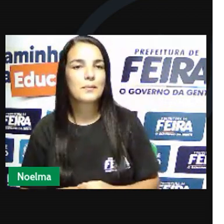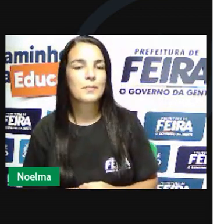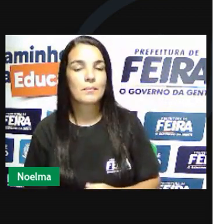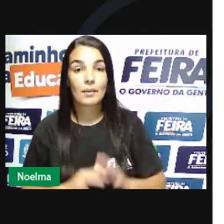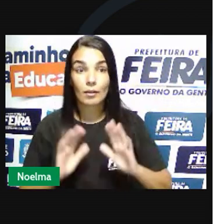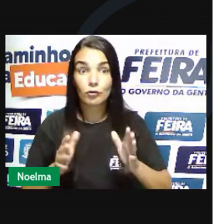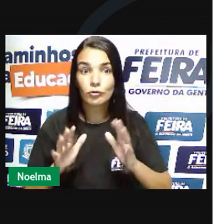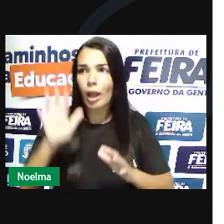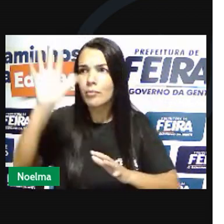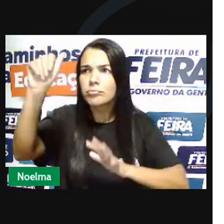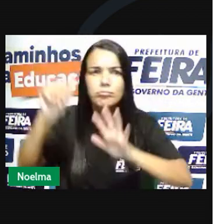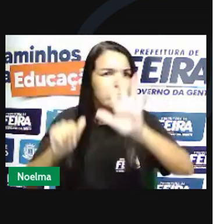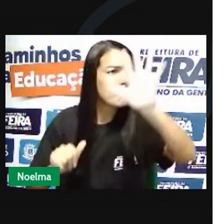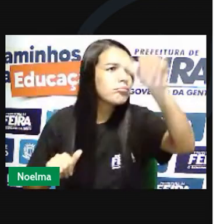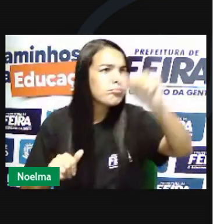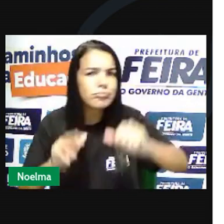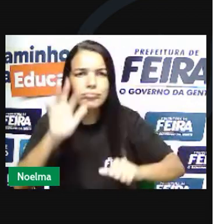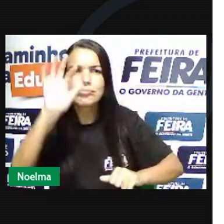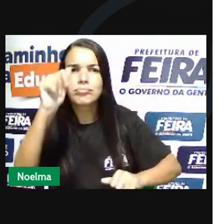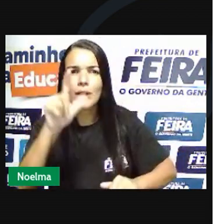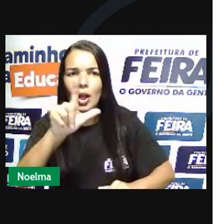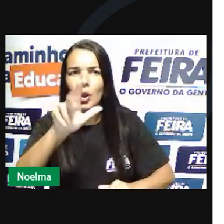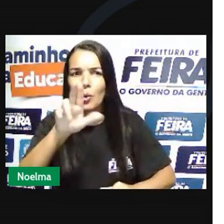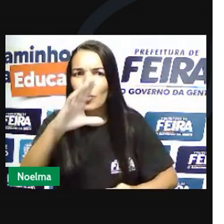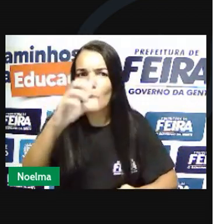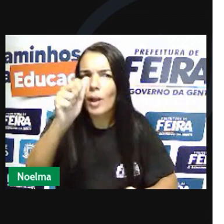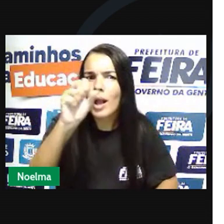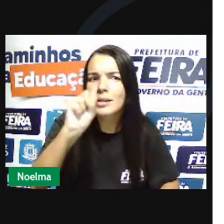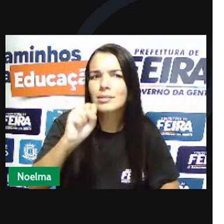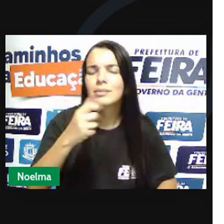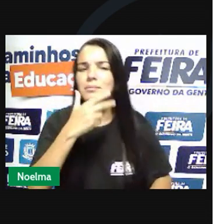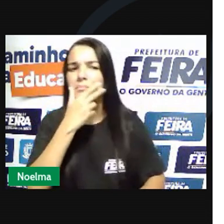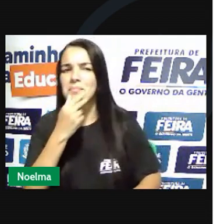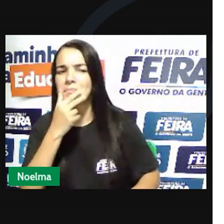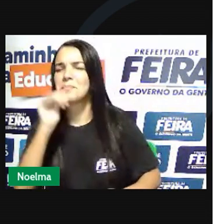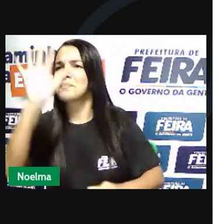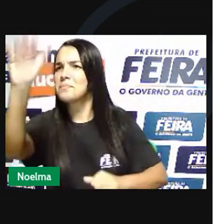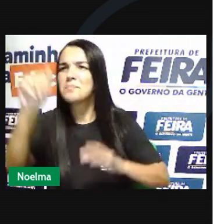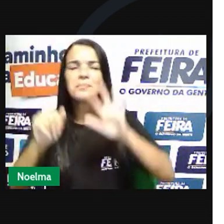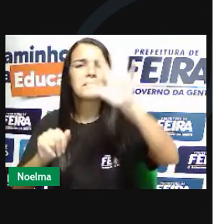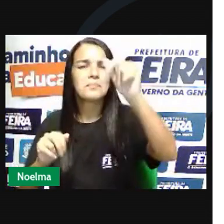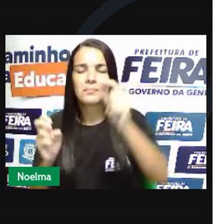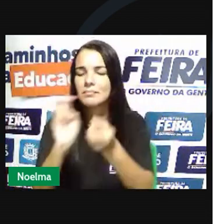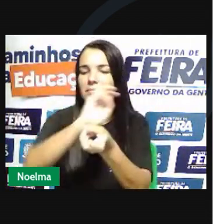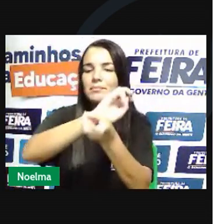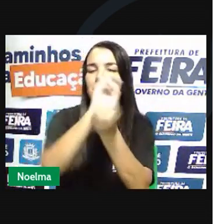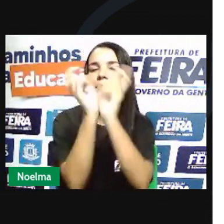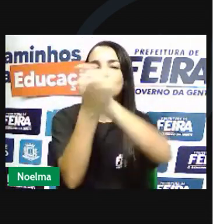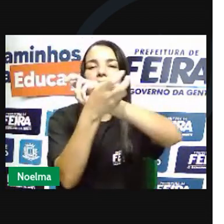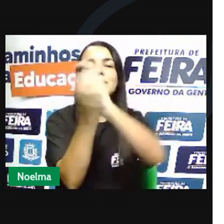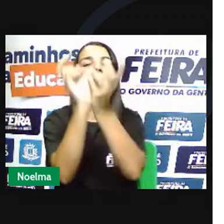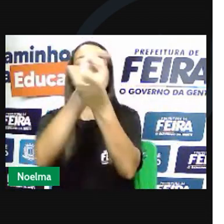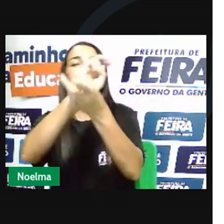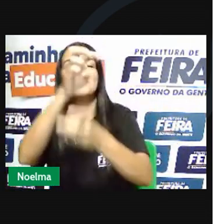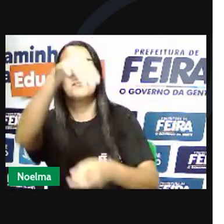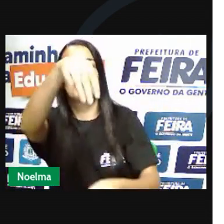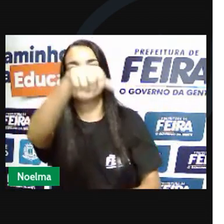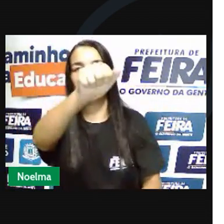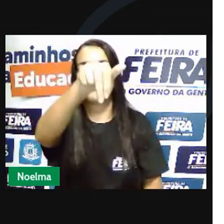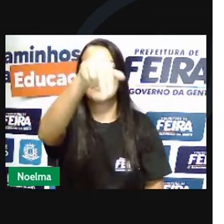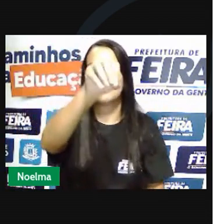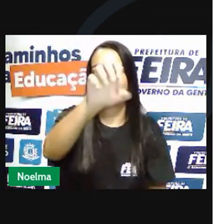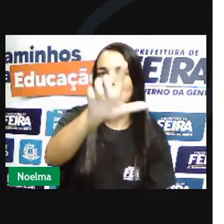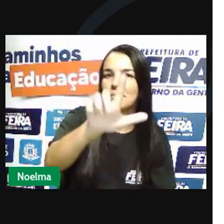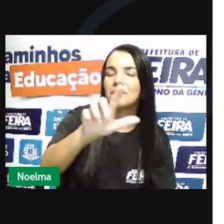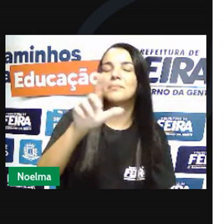mandei chamar Lucas Dantas pra jogar. Já mandei chamar Manuel Faustino pra